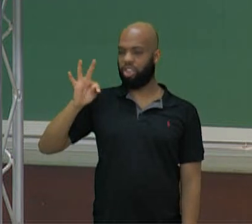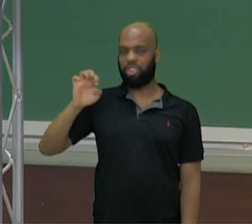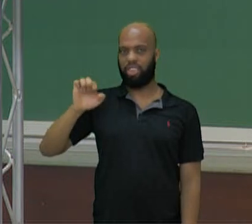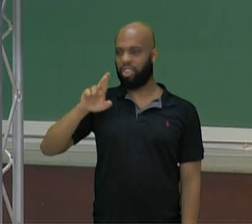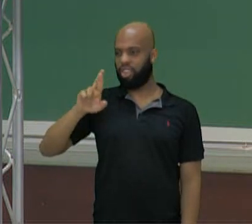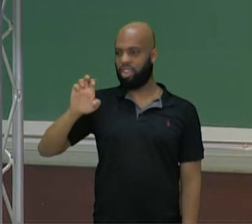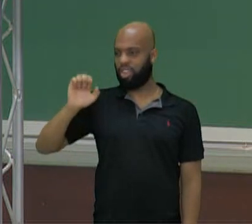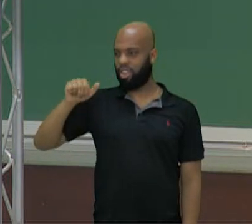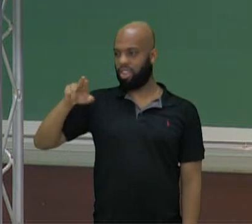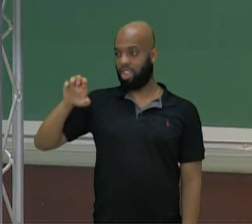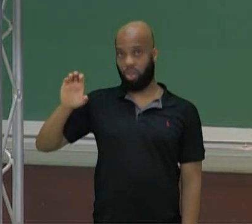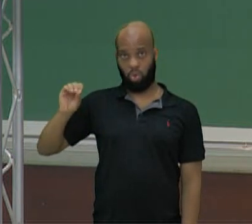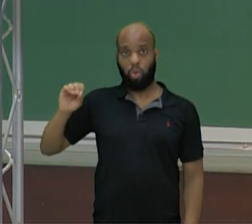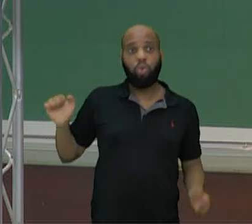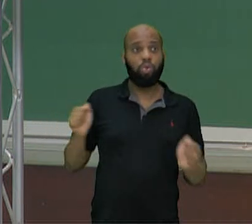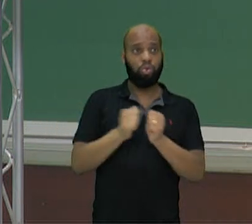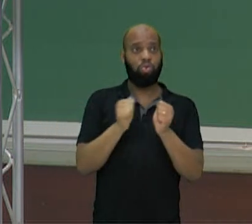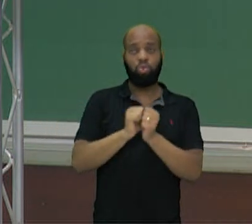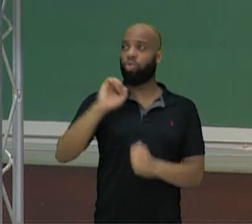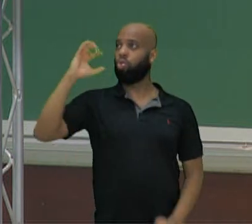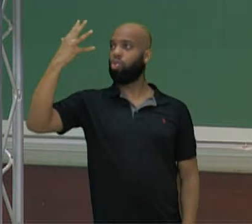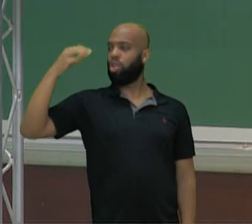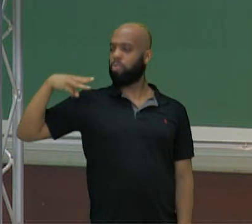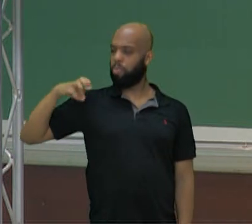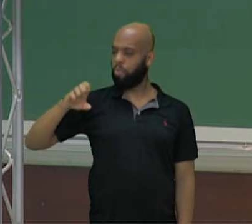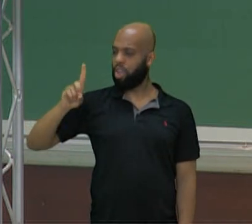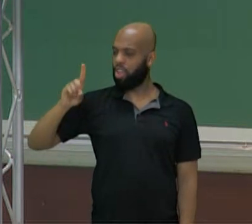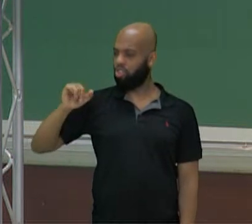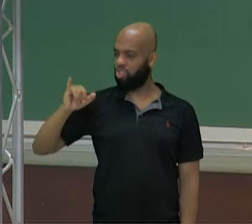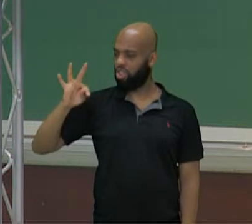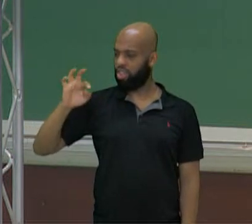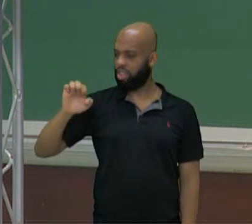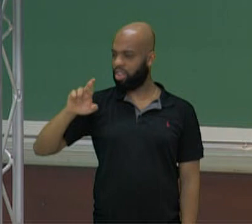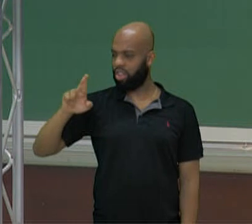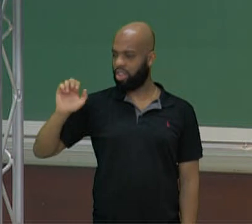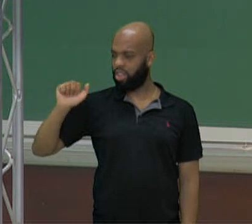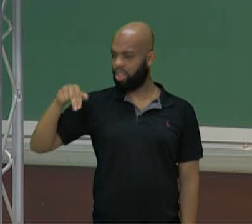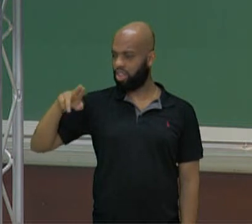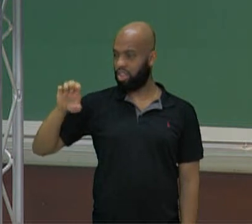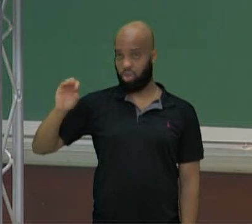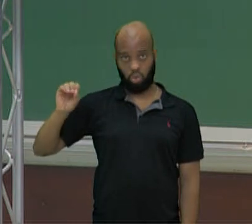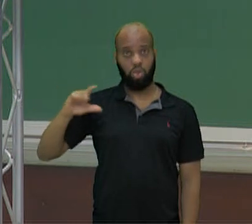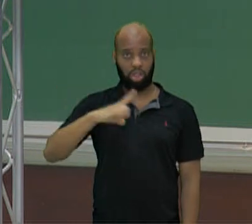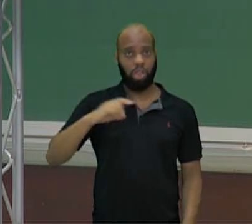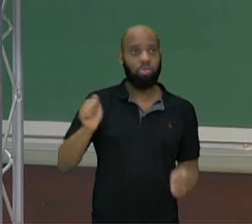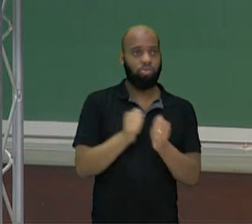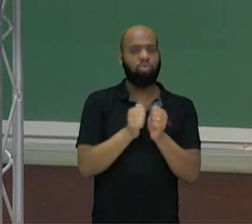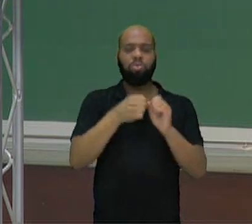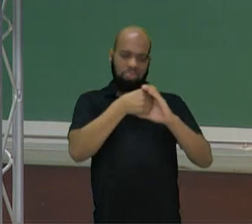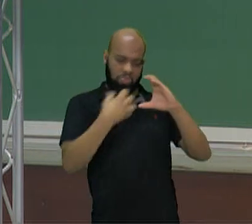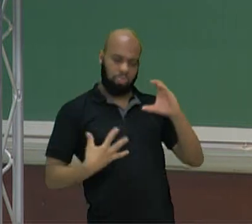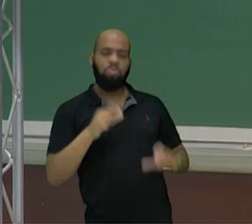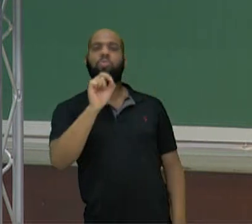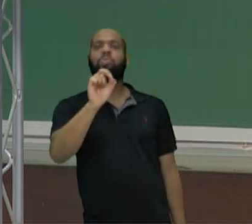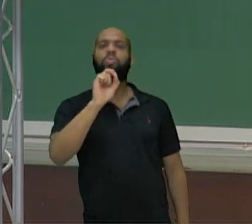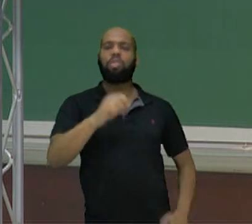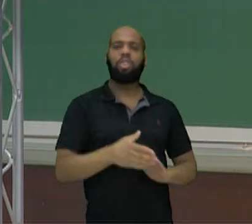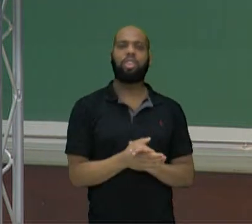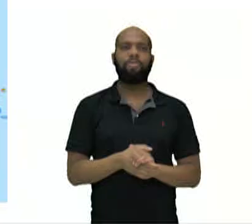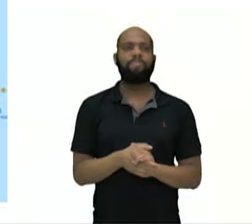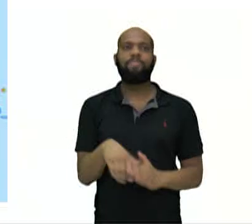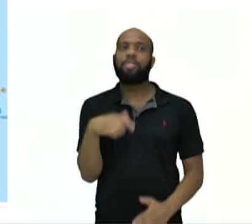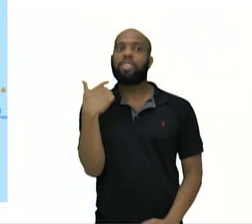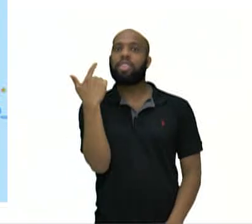uma vegetação mediterrânea junto ao clima mediterrâneo, vegetação mediterrânea. E qual é a característica? Ora, repare que não